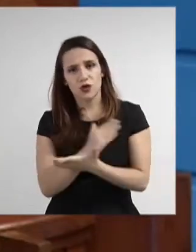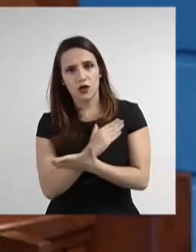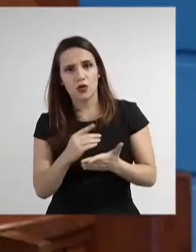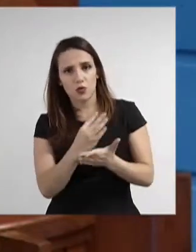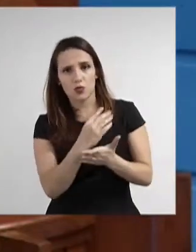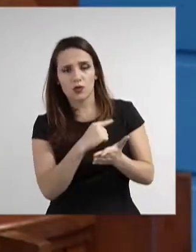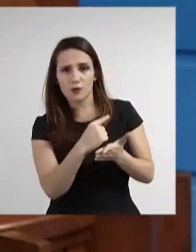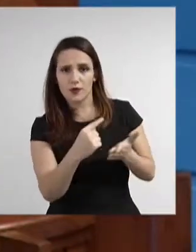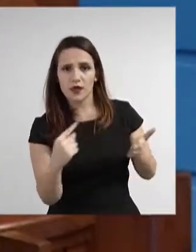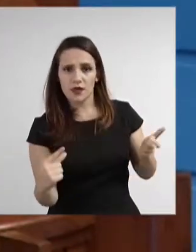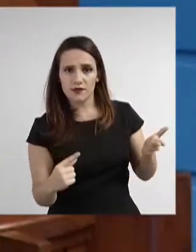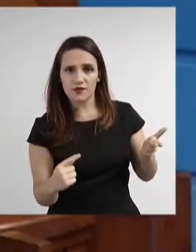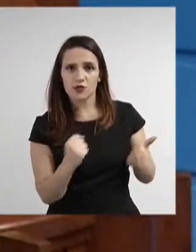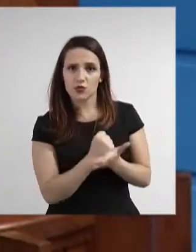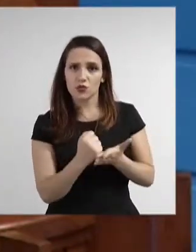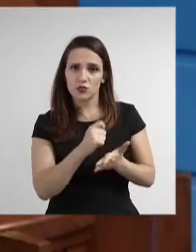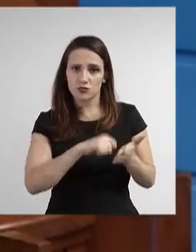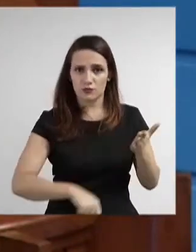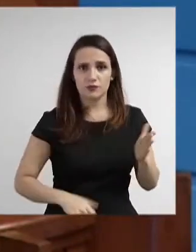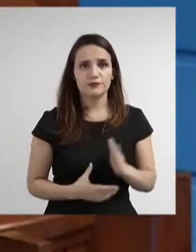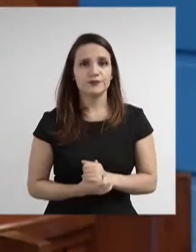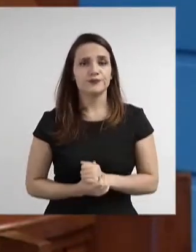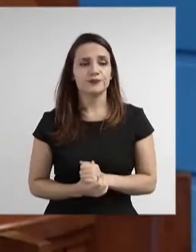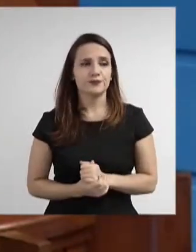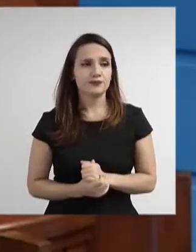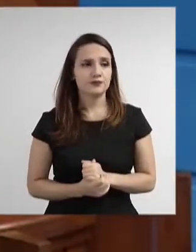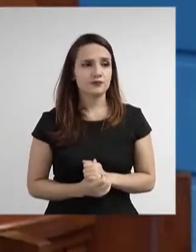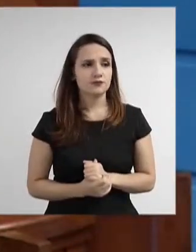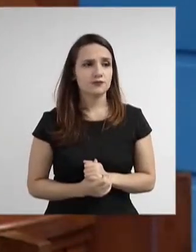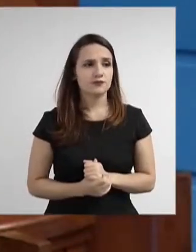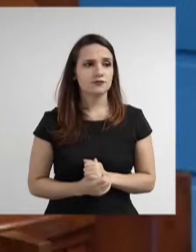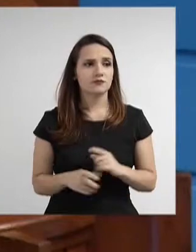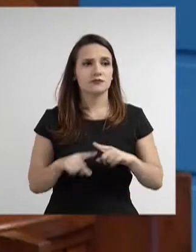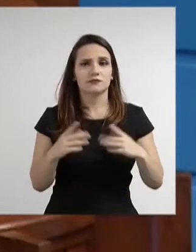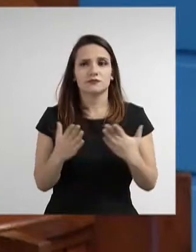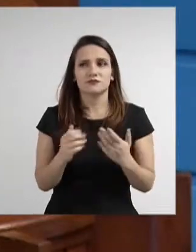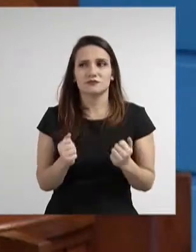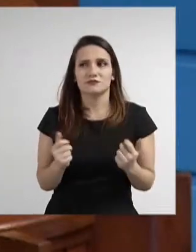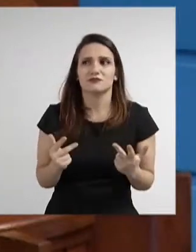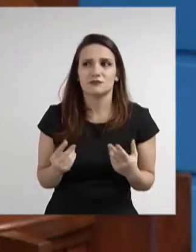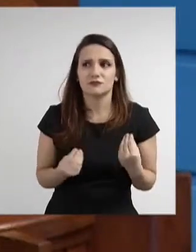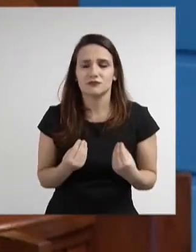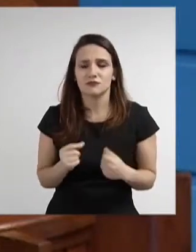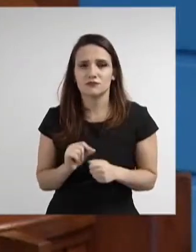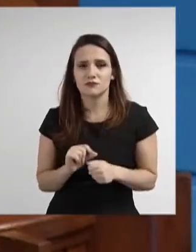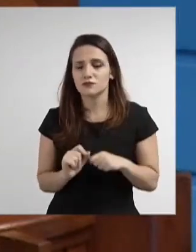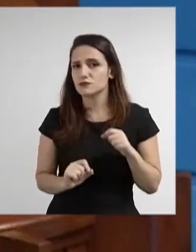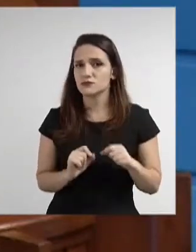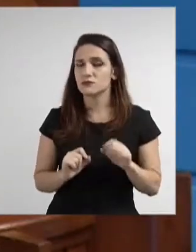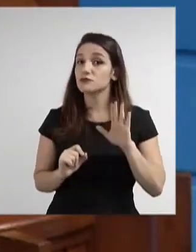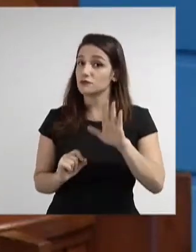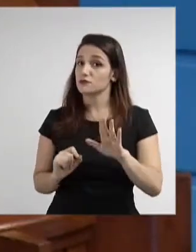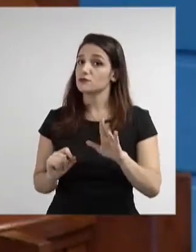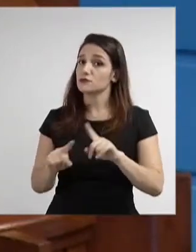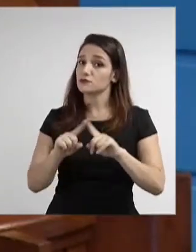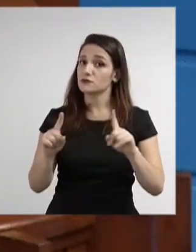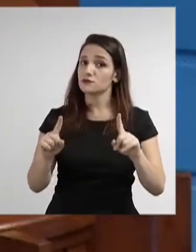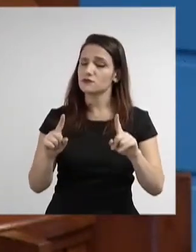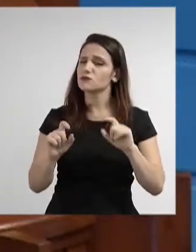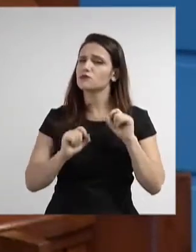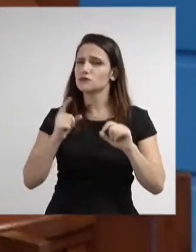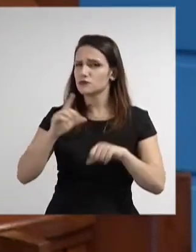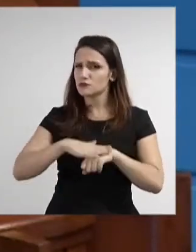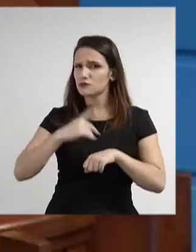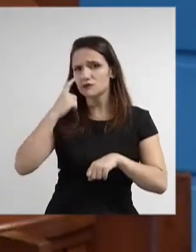contrato vigente. O fato é que nós estamos nesse impasse. Agora, o interessante é que os dados colocados em